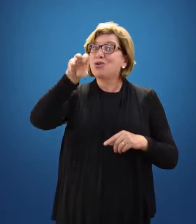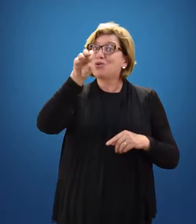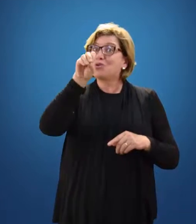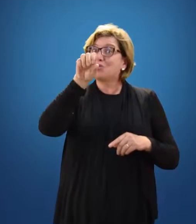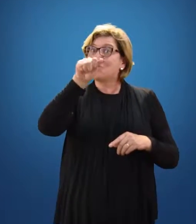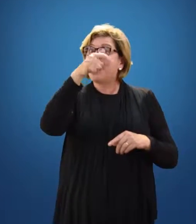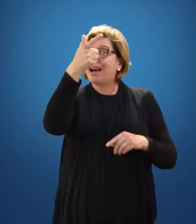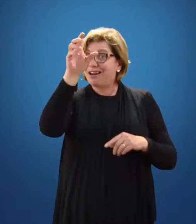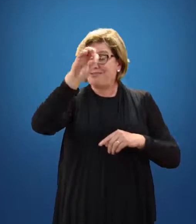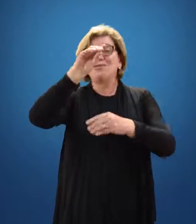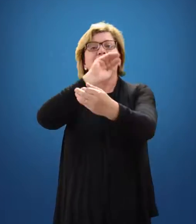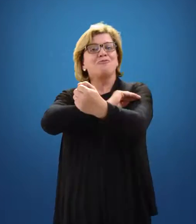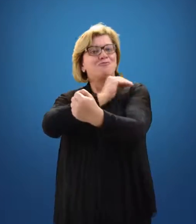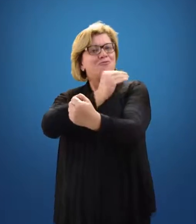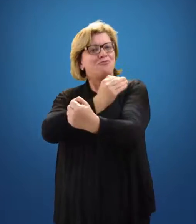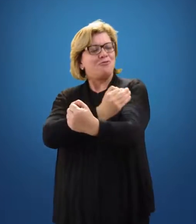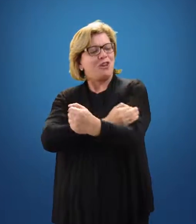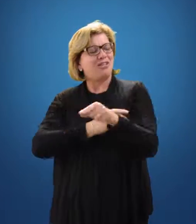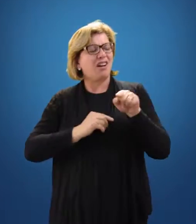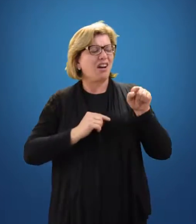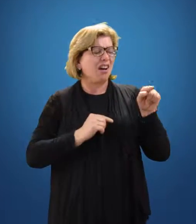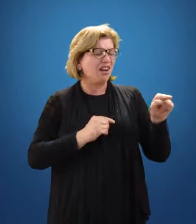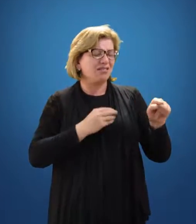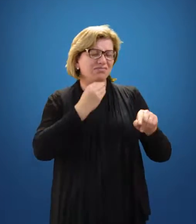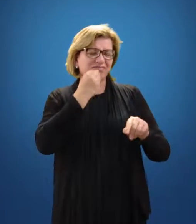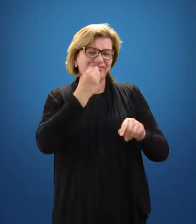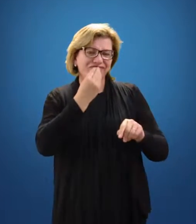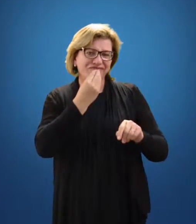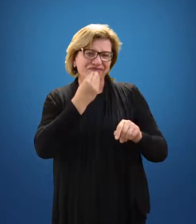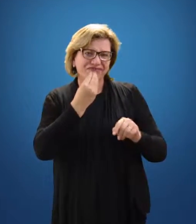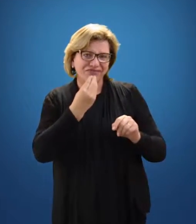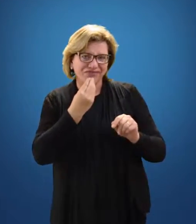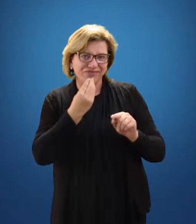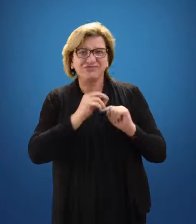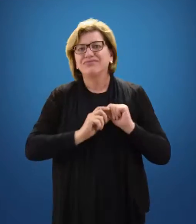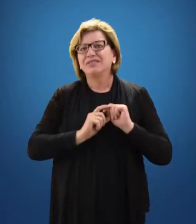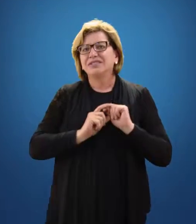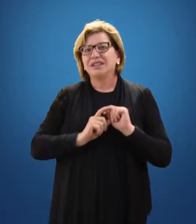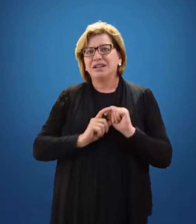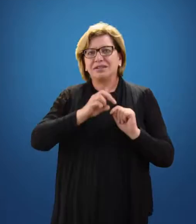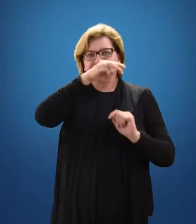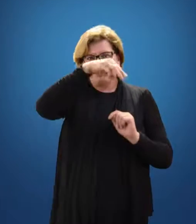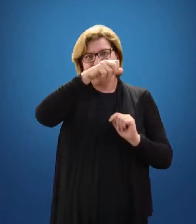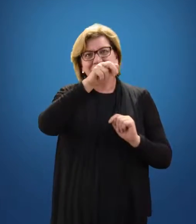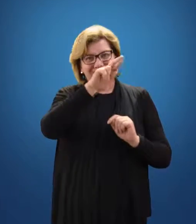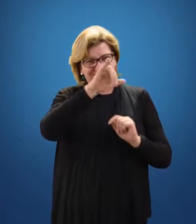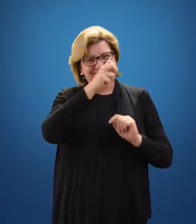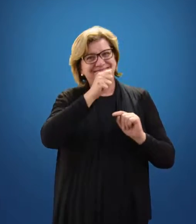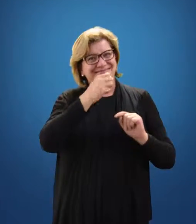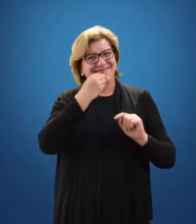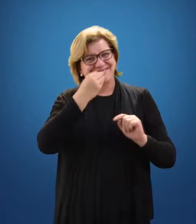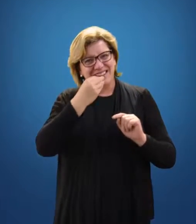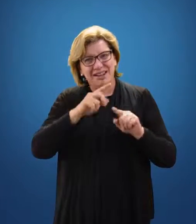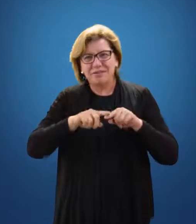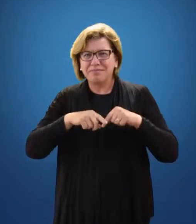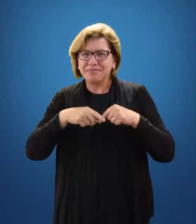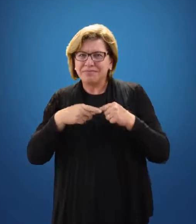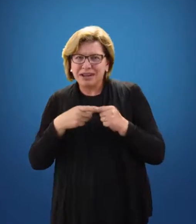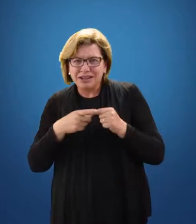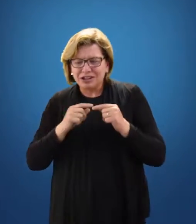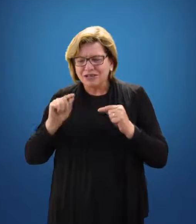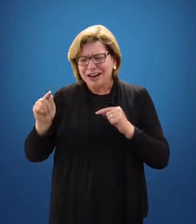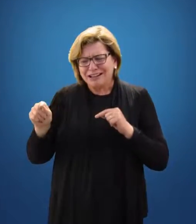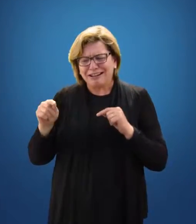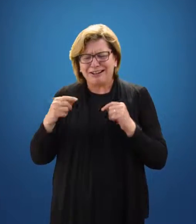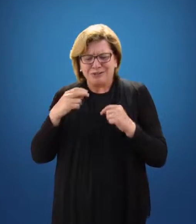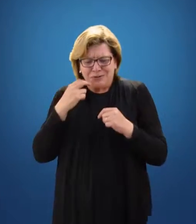E dizemos, Maria é tão apagadinha. Mas, da mesma forma, dizer que uma pessoa é